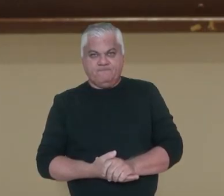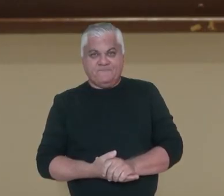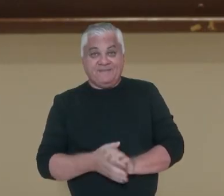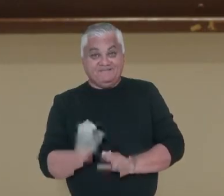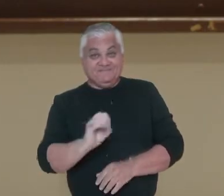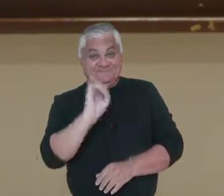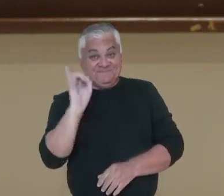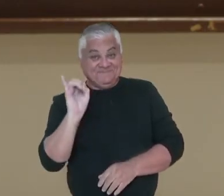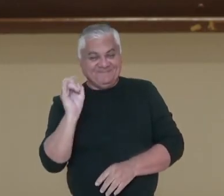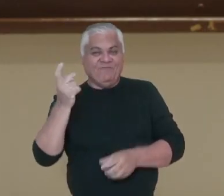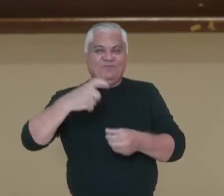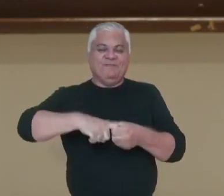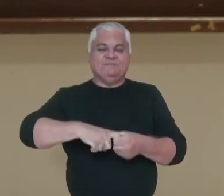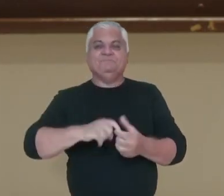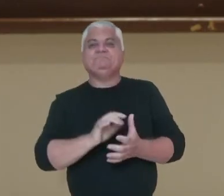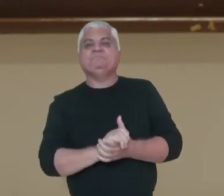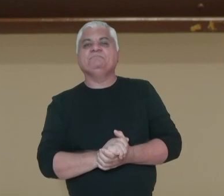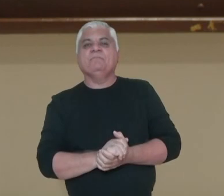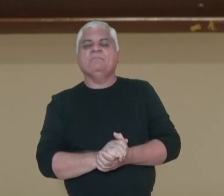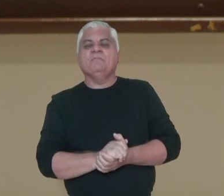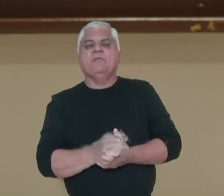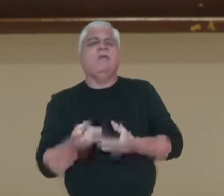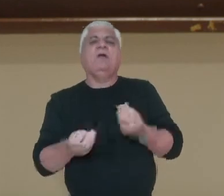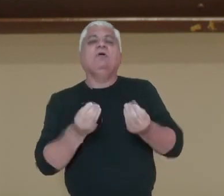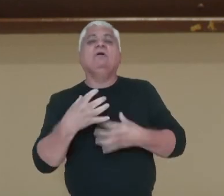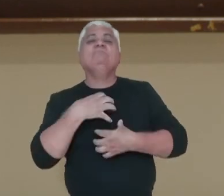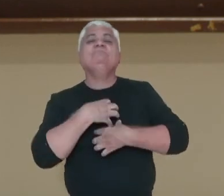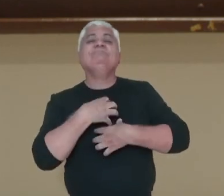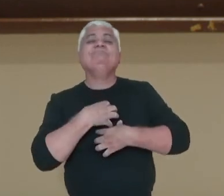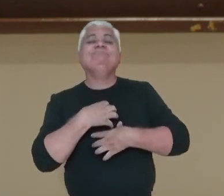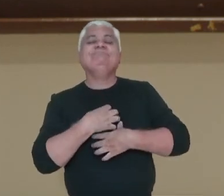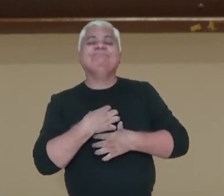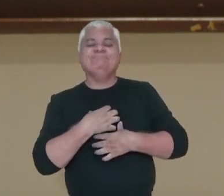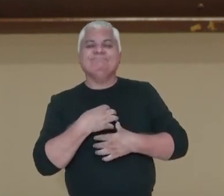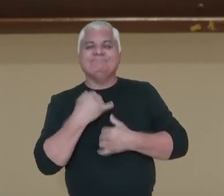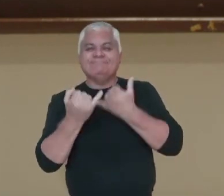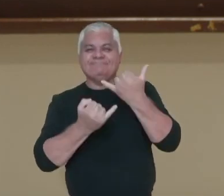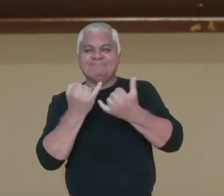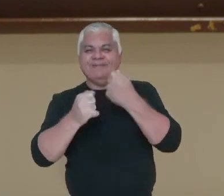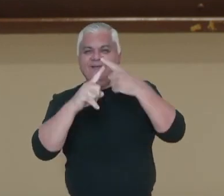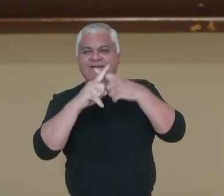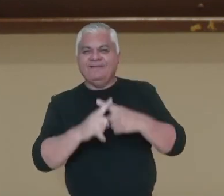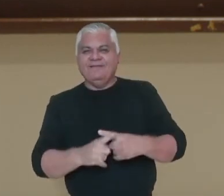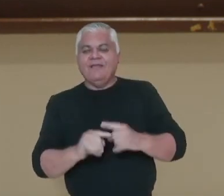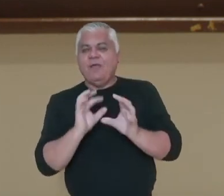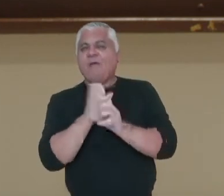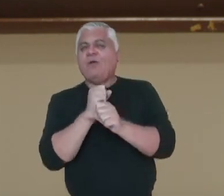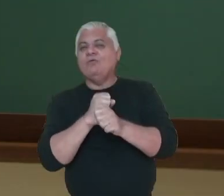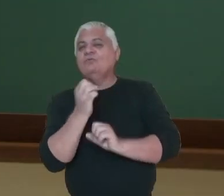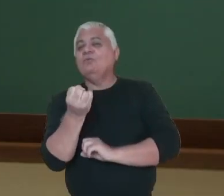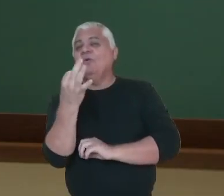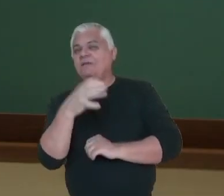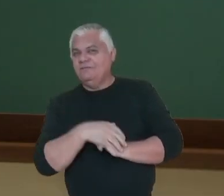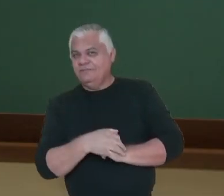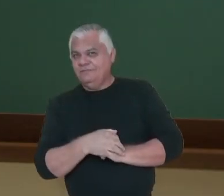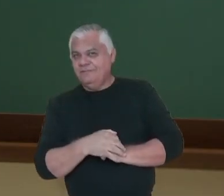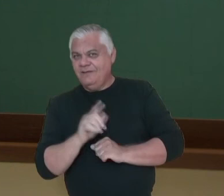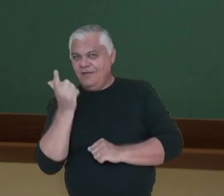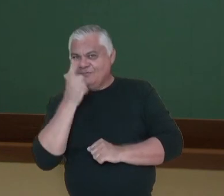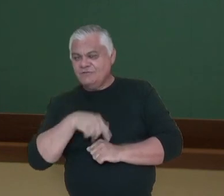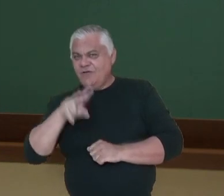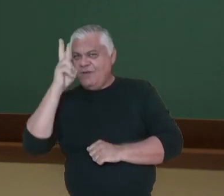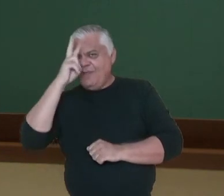Oi, pessoal, voltamos. Como foram de joguinho? Qual a pontuação de vocês? Conseguiram lembrar bem